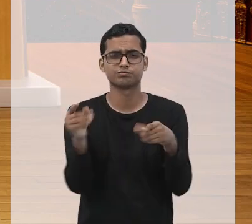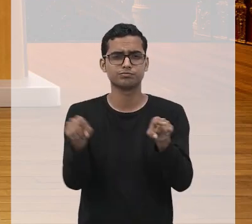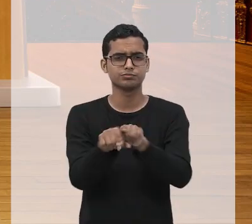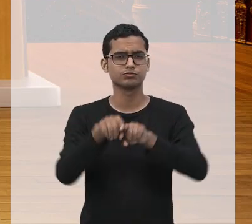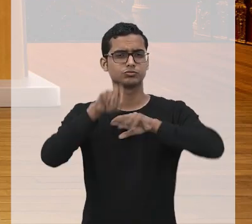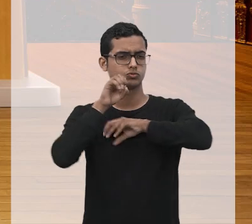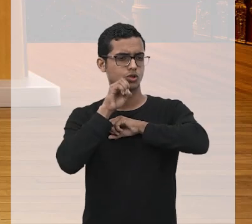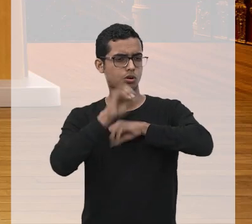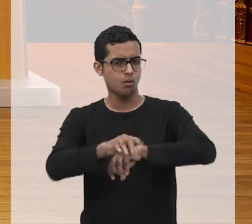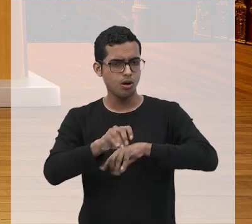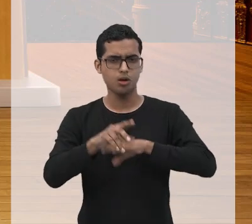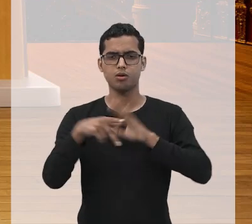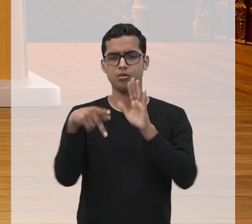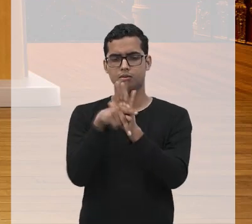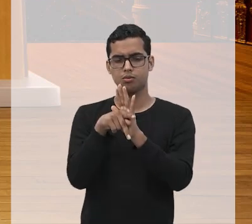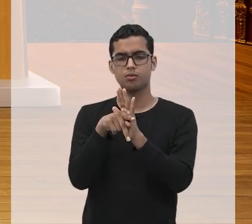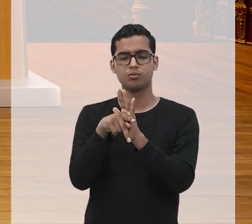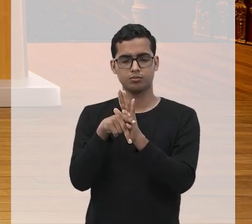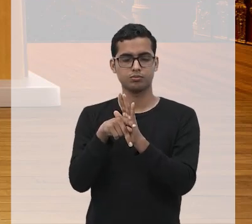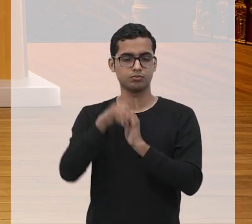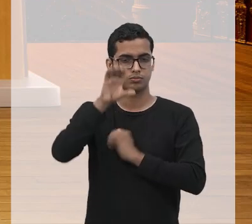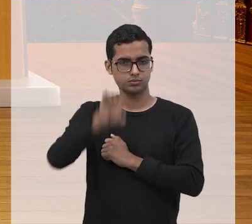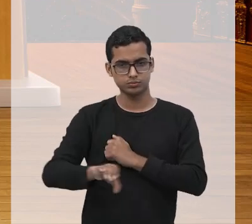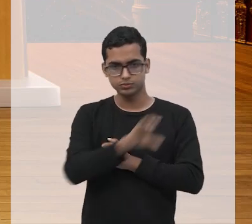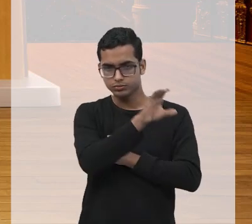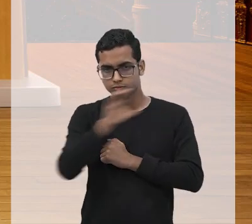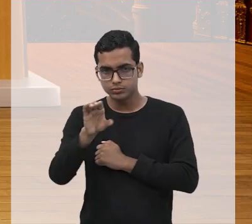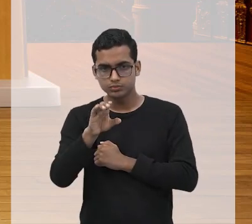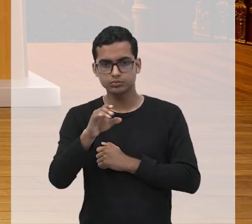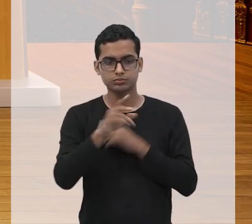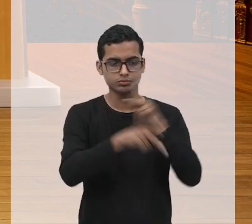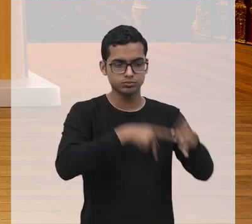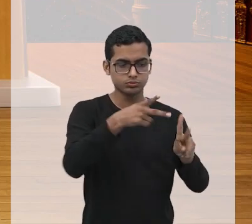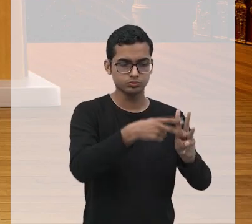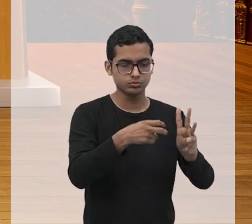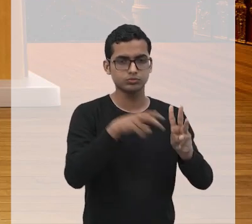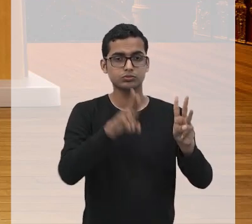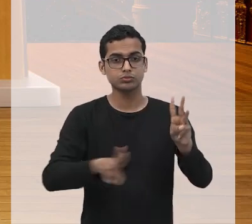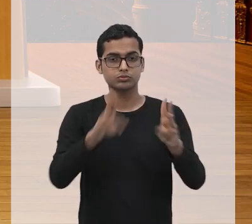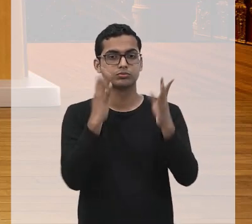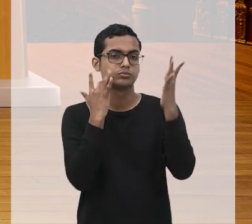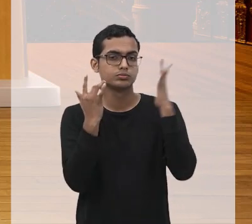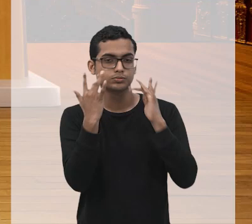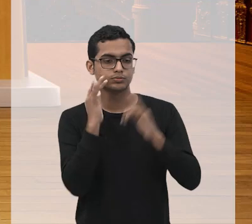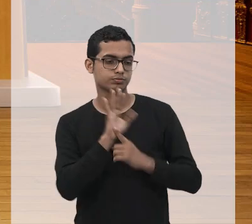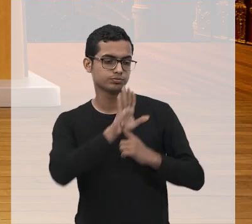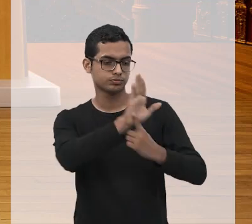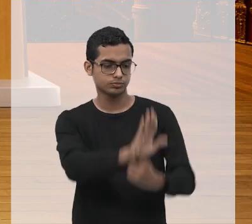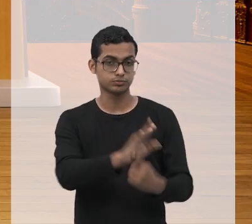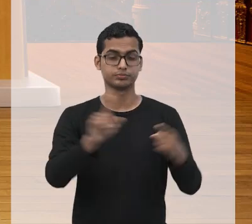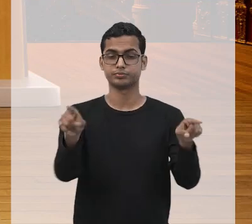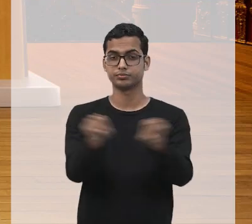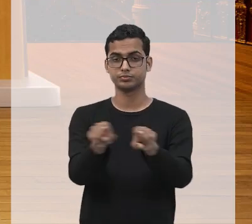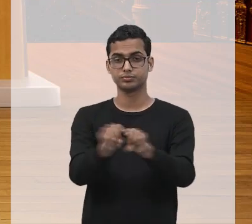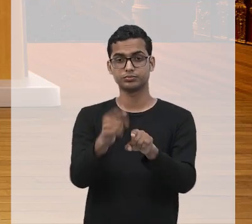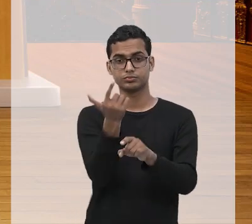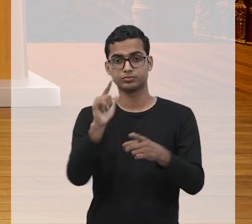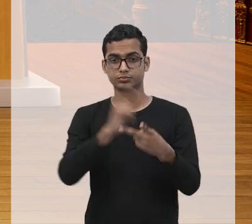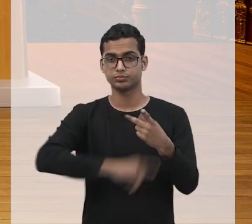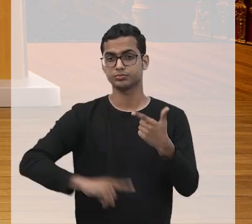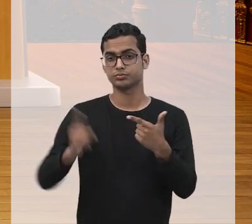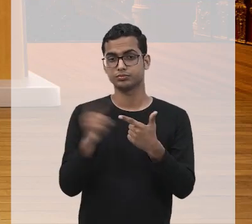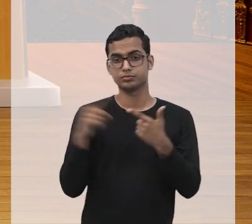esses ensinamentos católicos, certo? Outra característica é a valorização